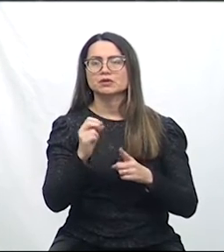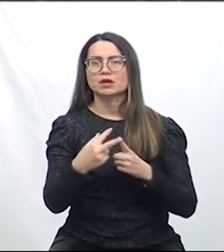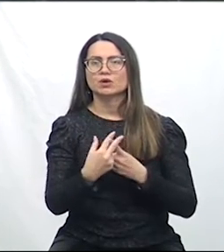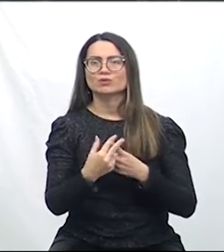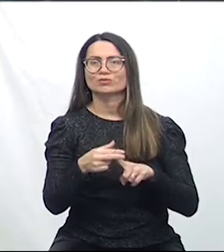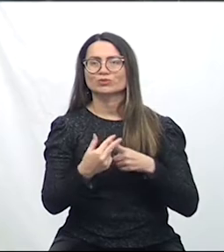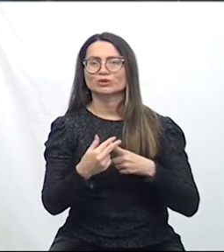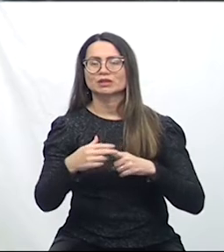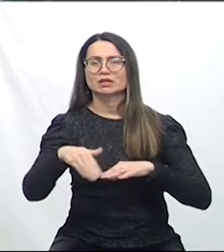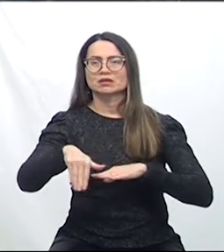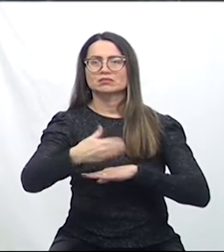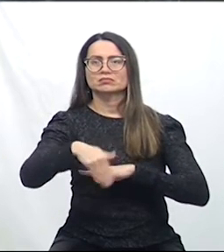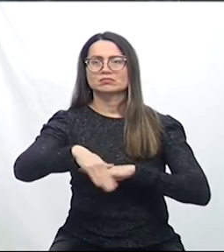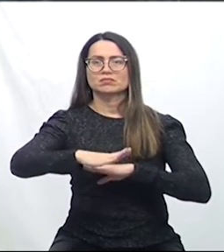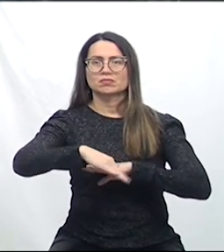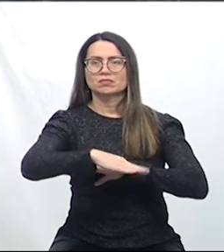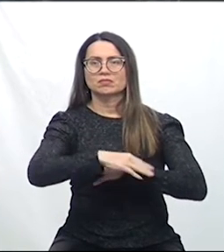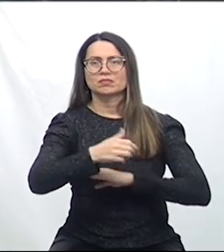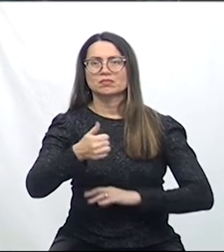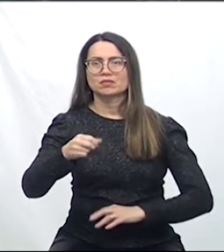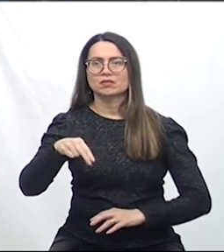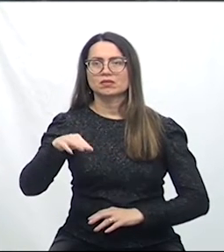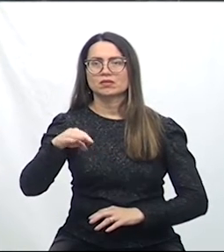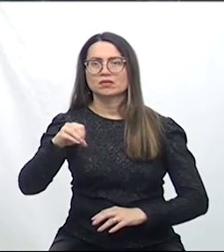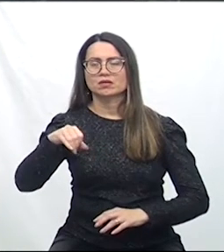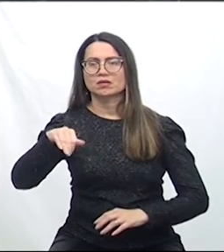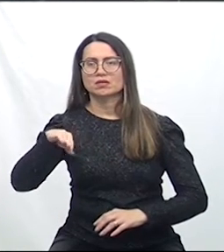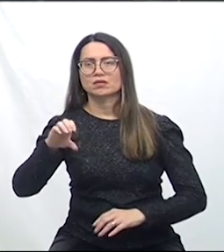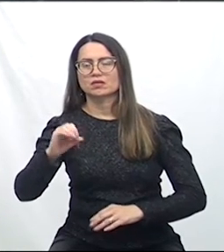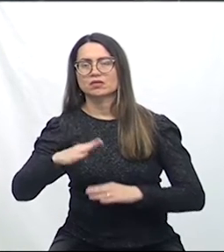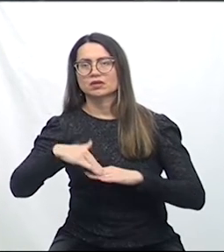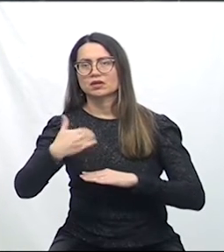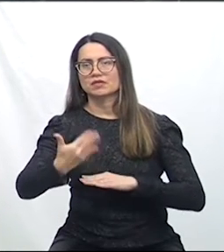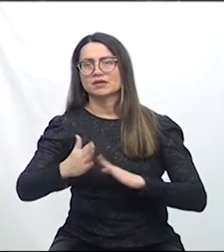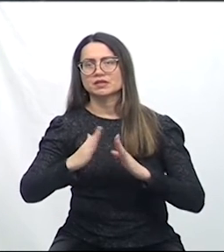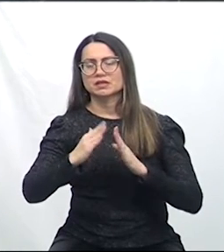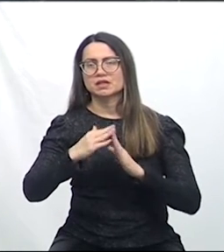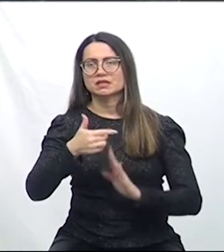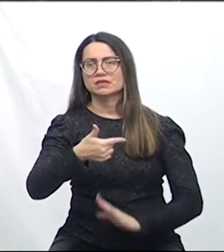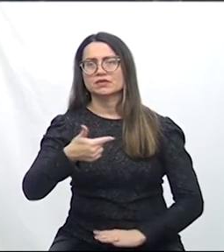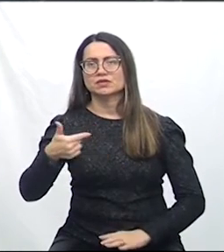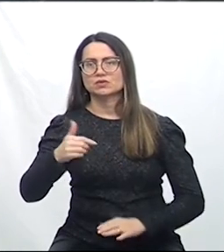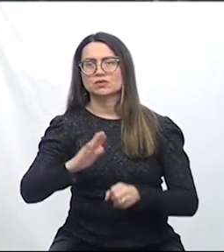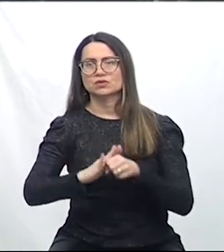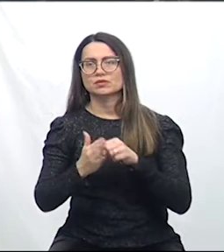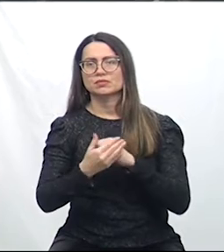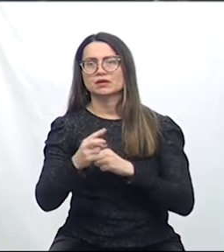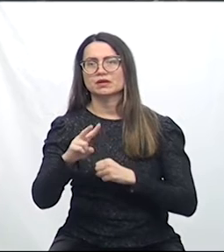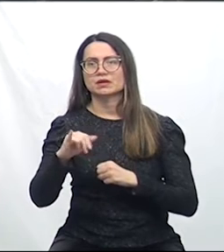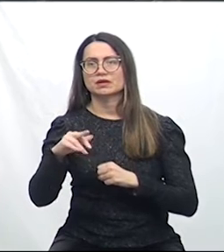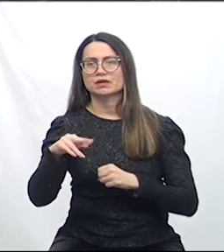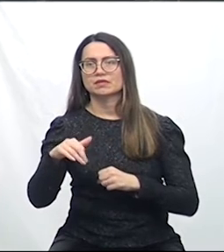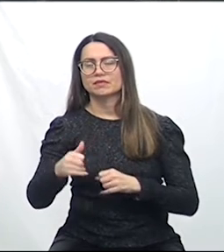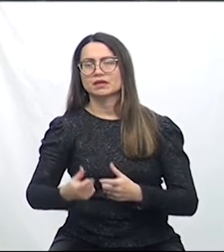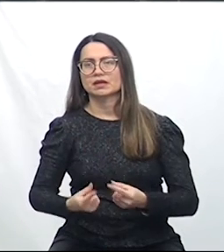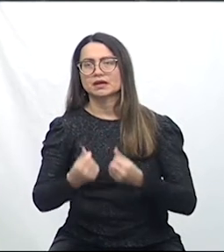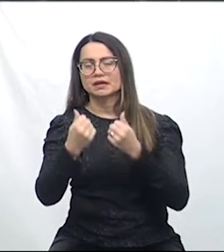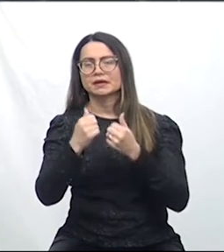pavimentação asfáltica da rua Antônio Machinski, de frente ao imóvel número 22, bairro Vila Rica.